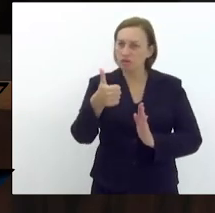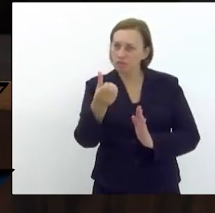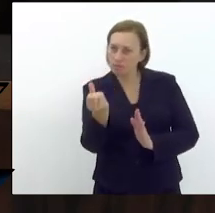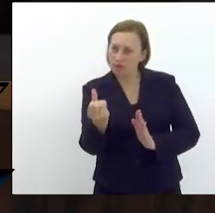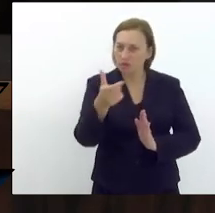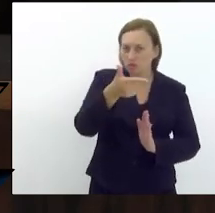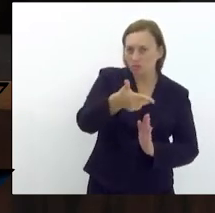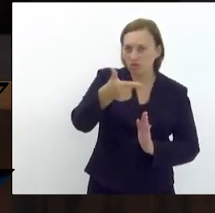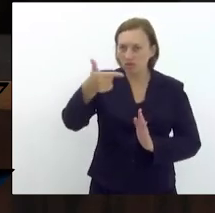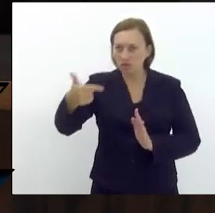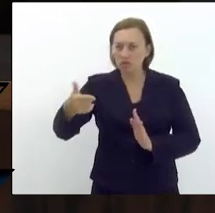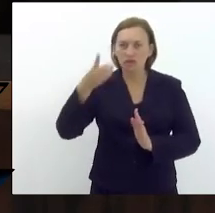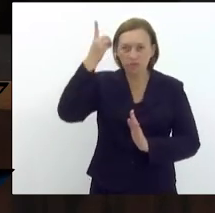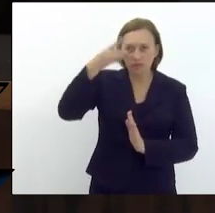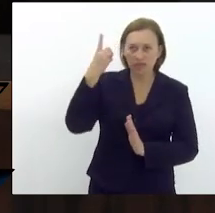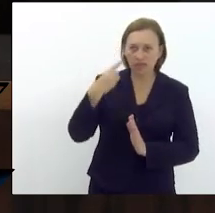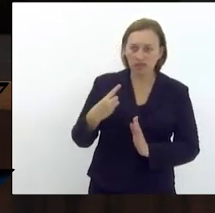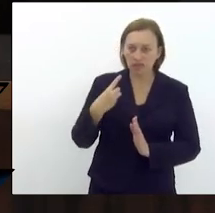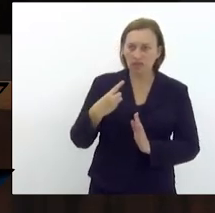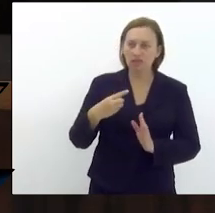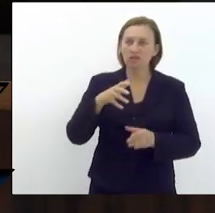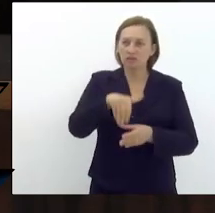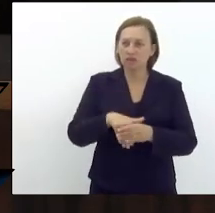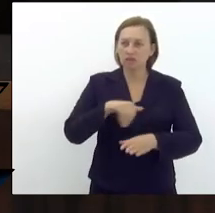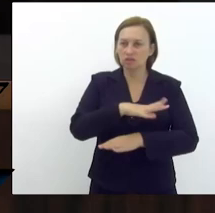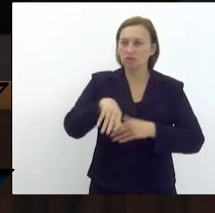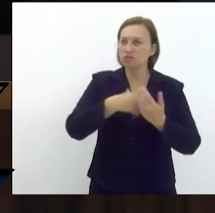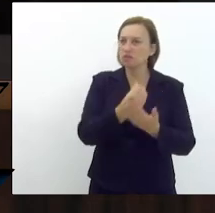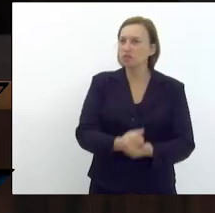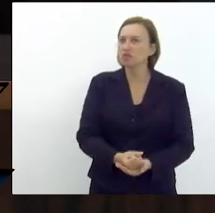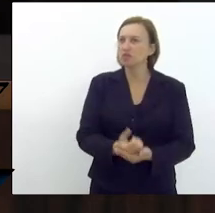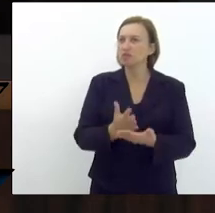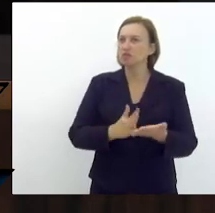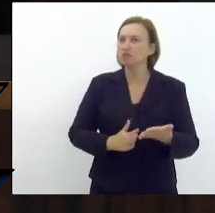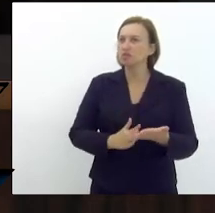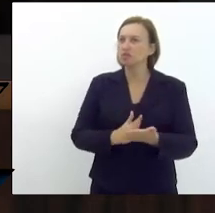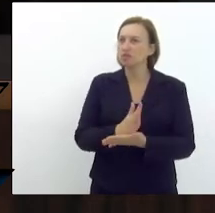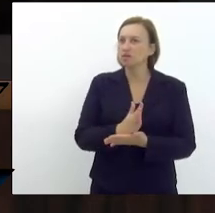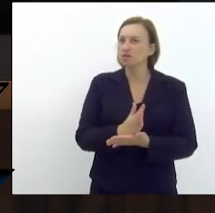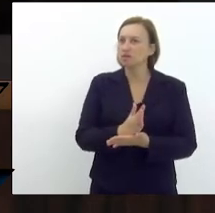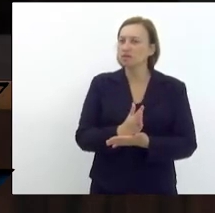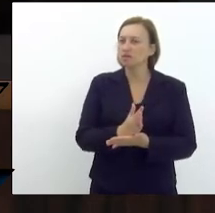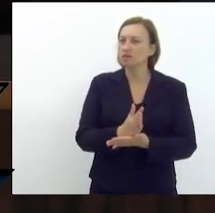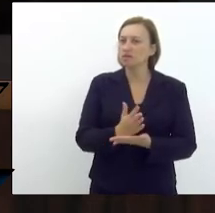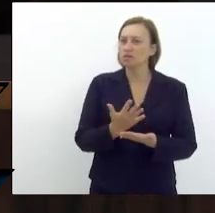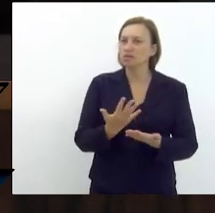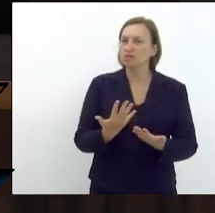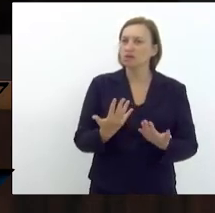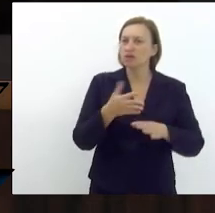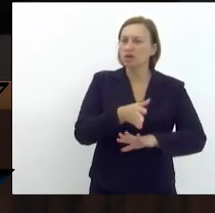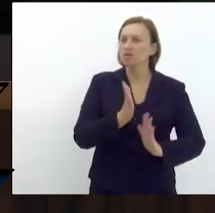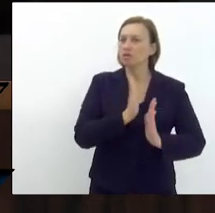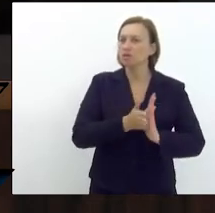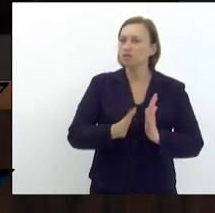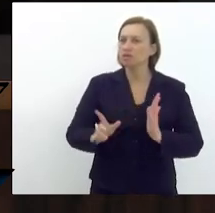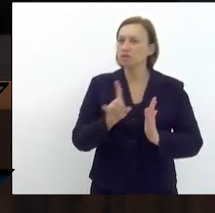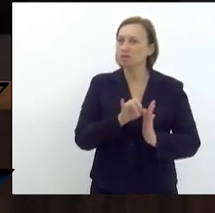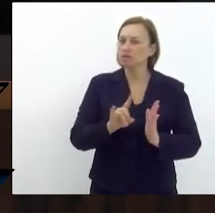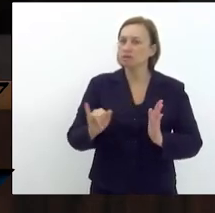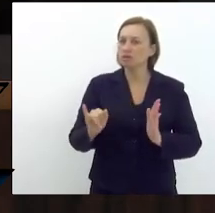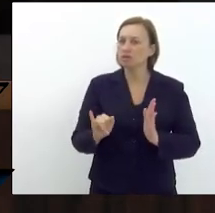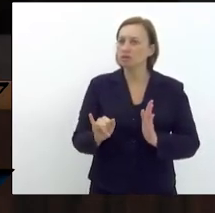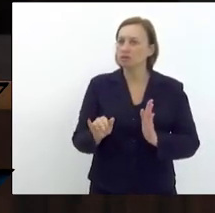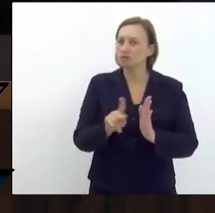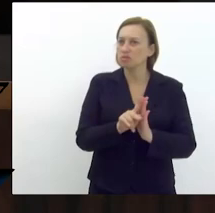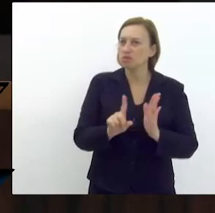deputada Dani Monteiro em votação senhores que aprovam permaneçam Como estão aprovados requerimento de